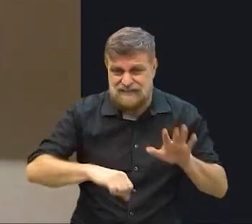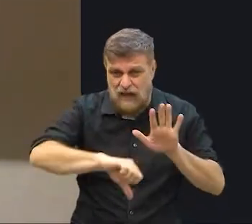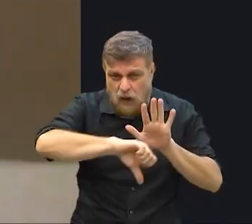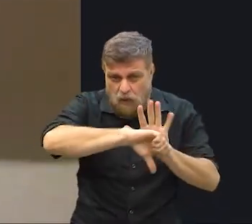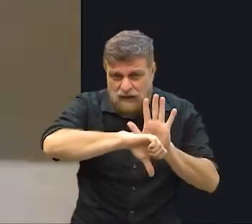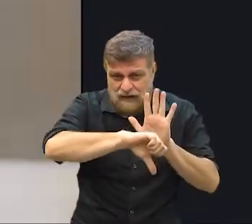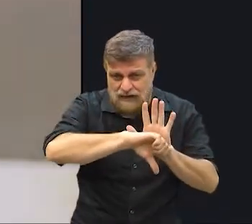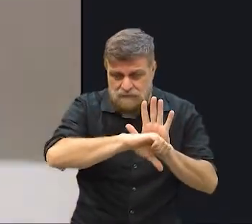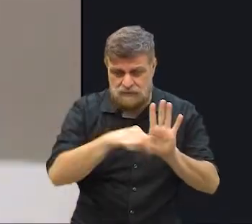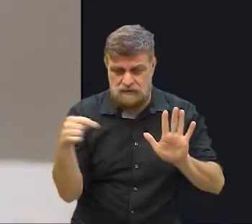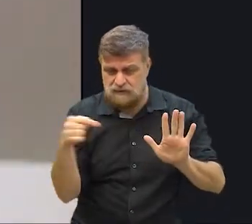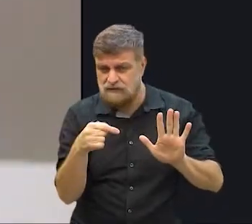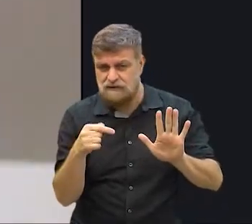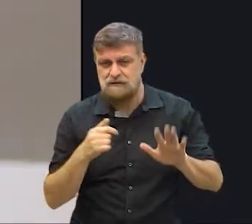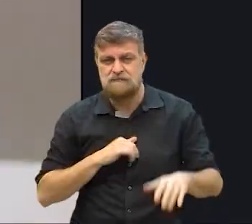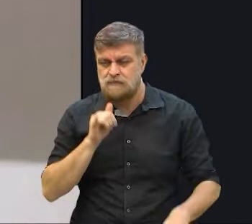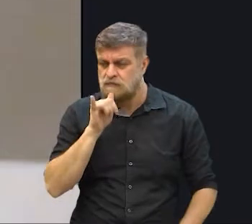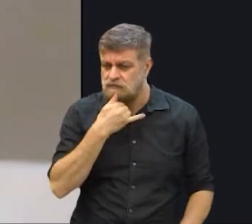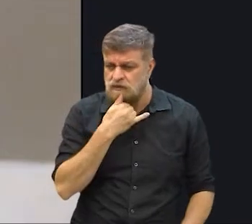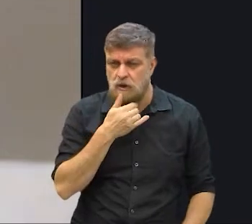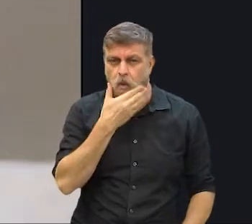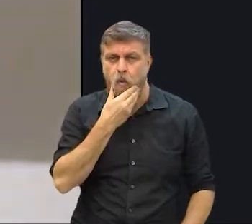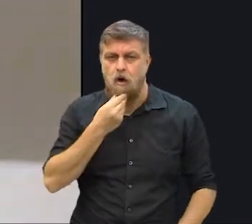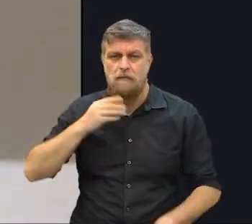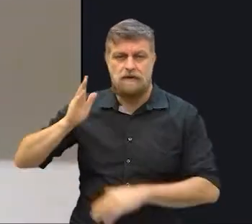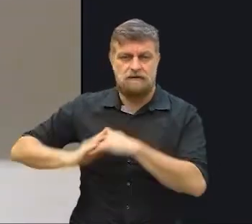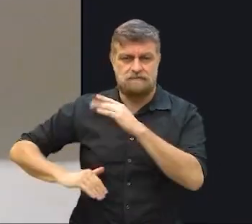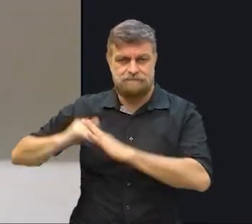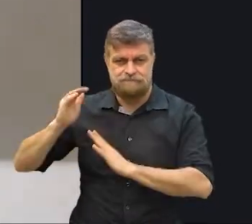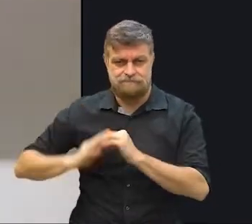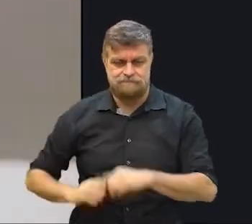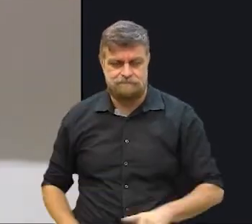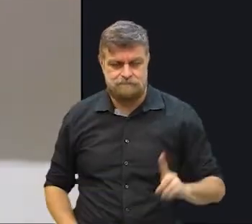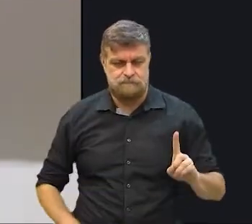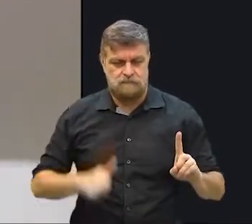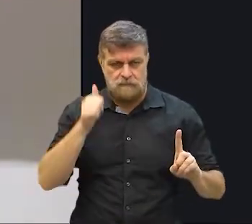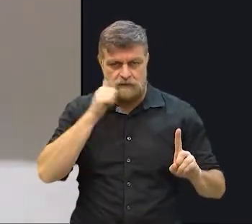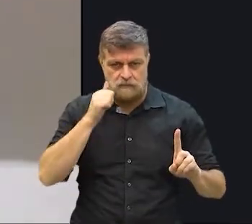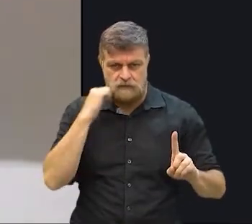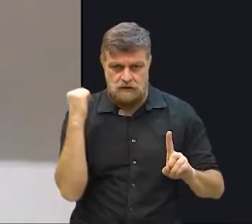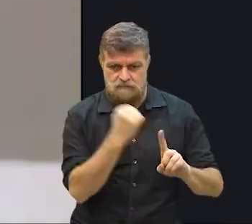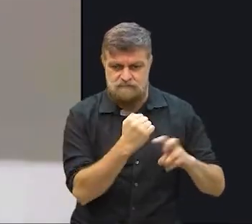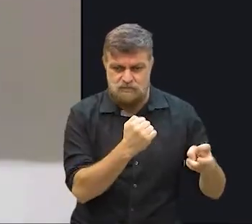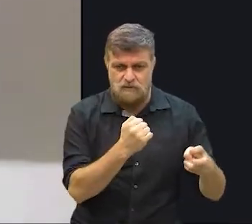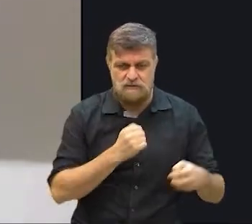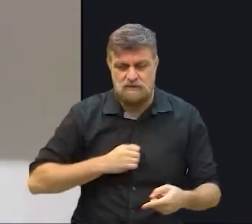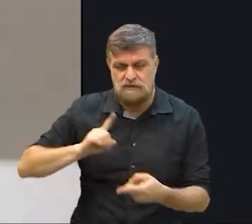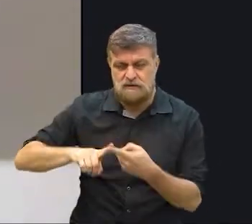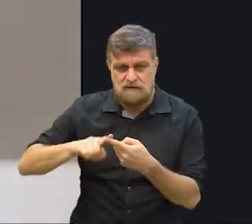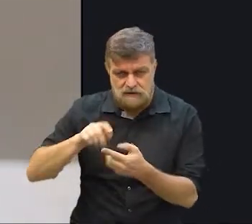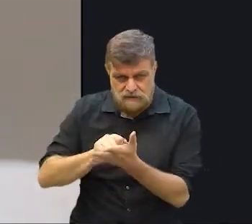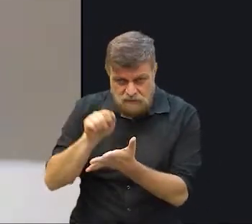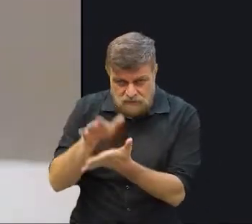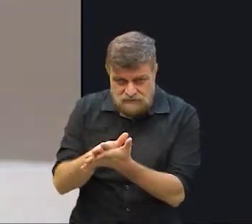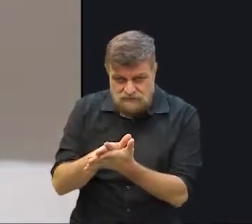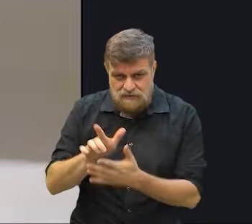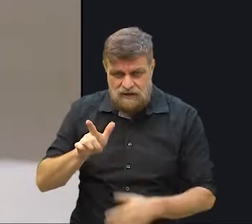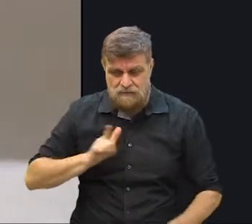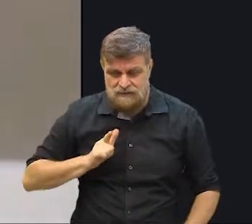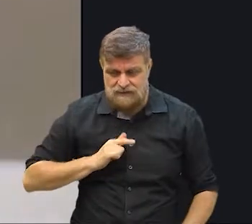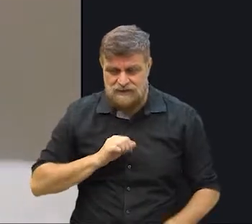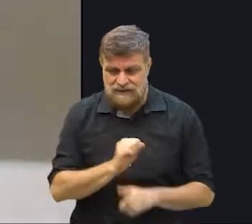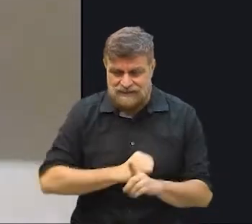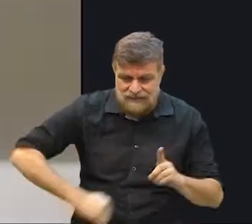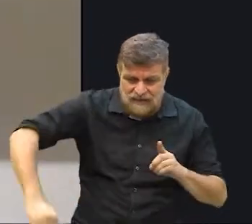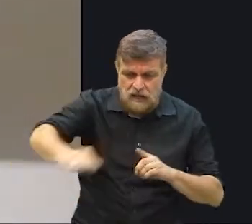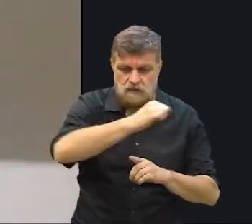grave crime, essa infração, que infelizmente o homem comete contra a mulher, não fica somente na punição, mas num